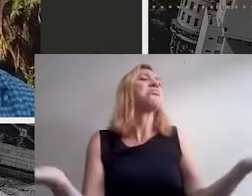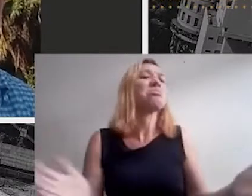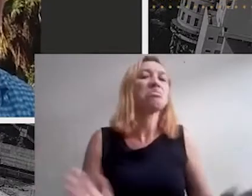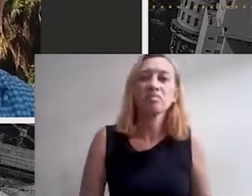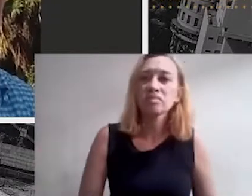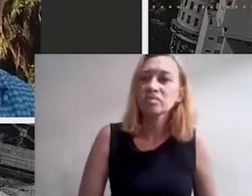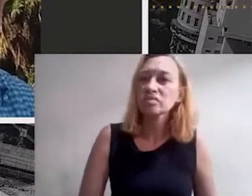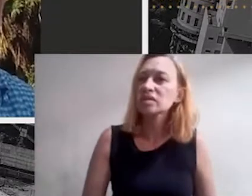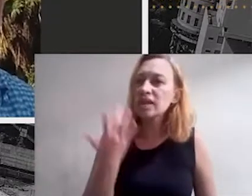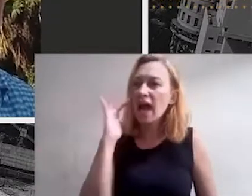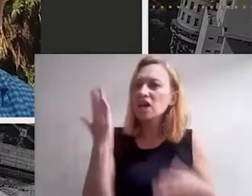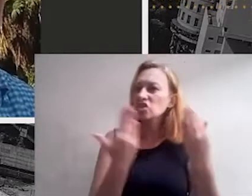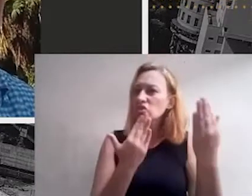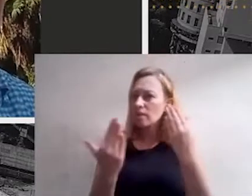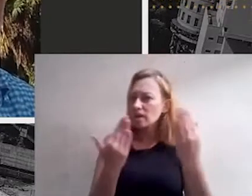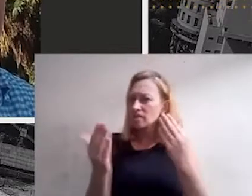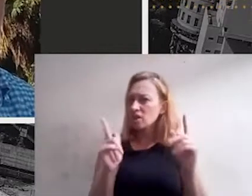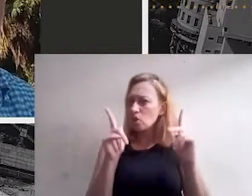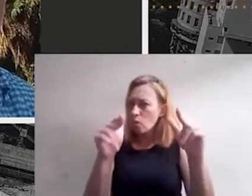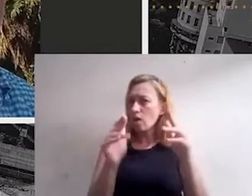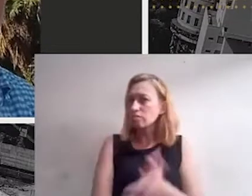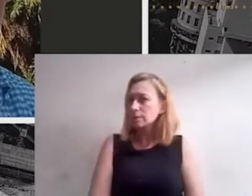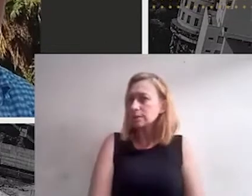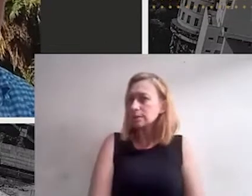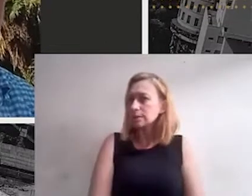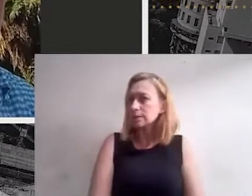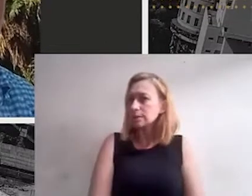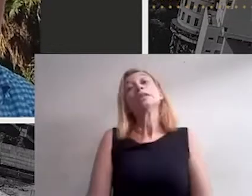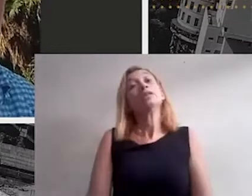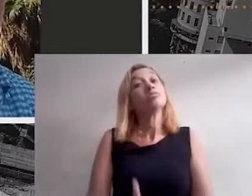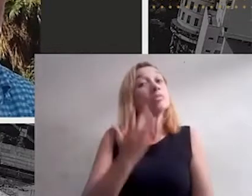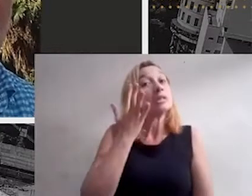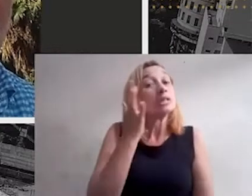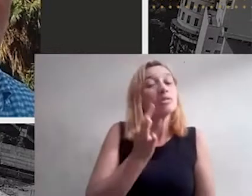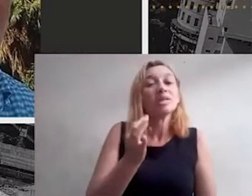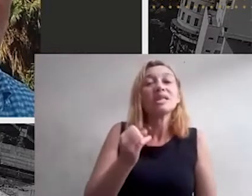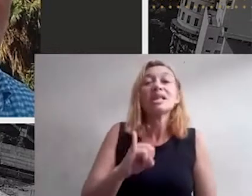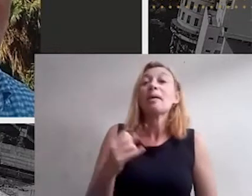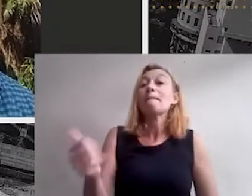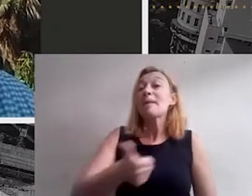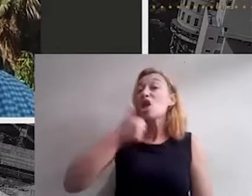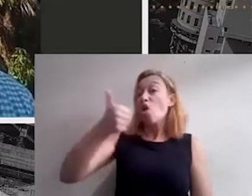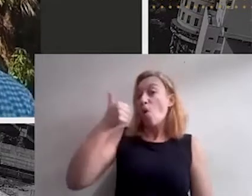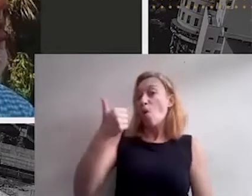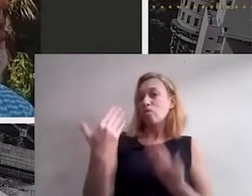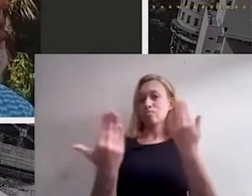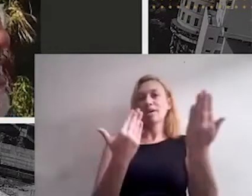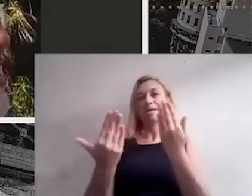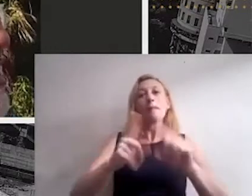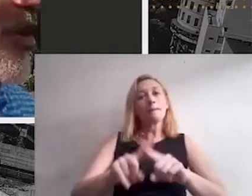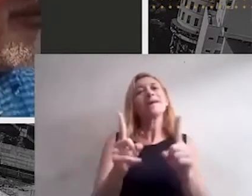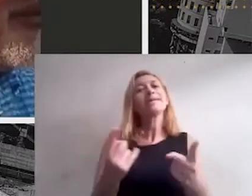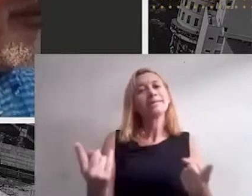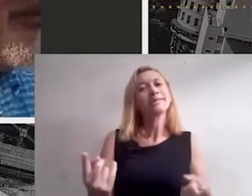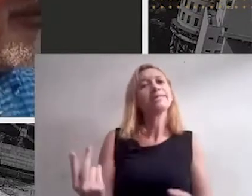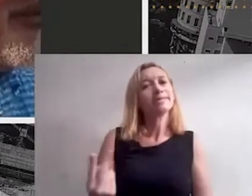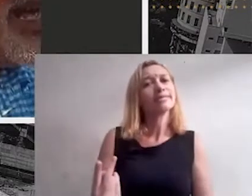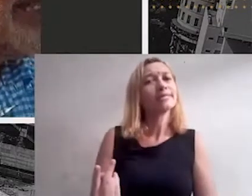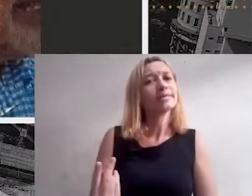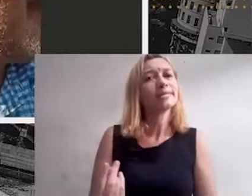Eu não sei se essa é a melhor comparação, mas é válida, né? Mas eu não sei se é a melhor